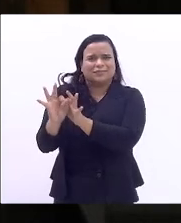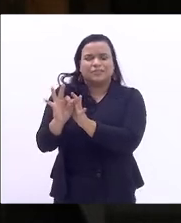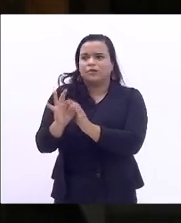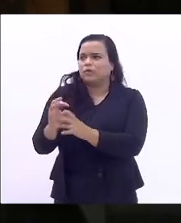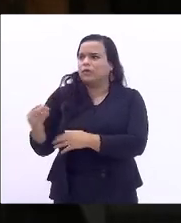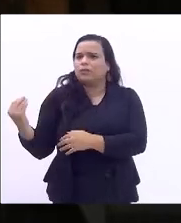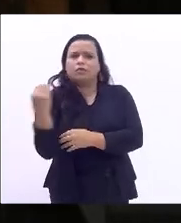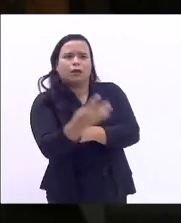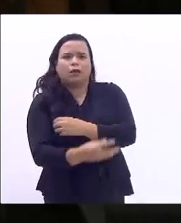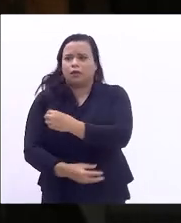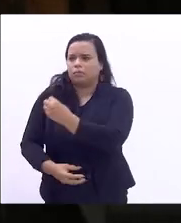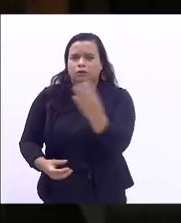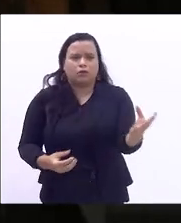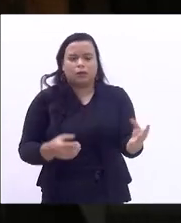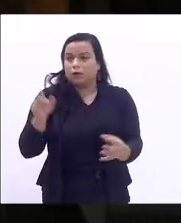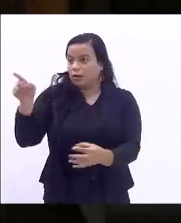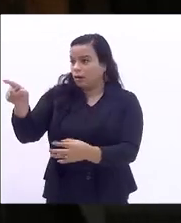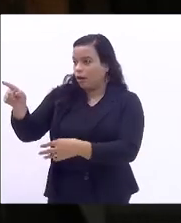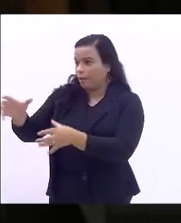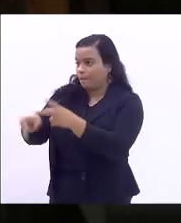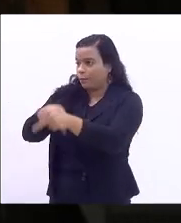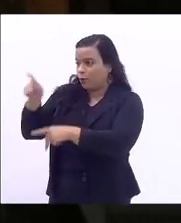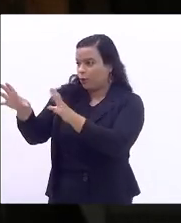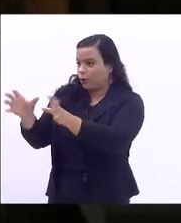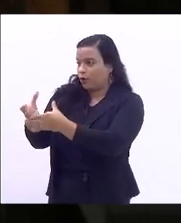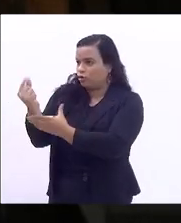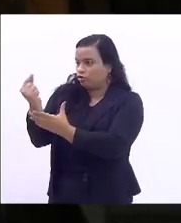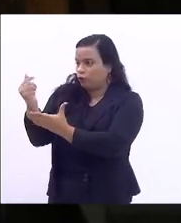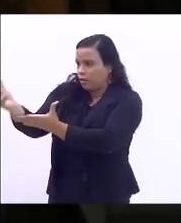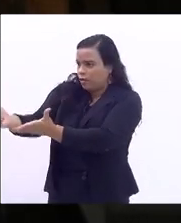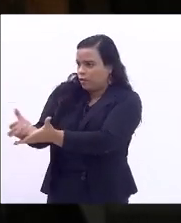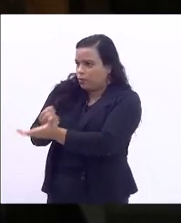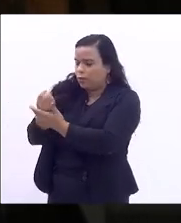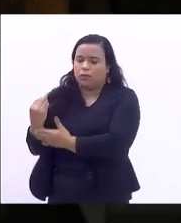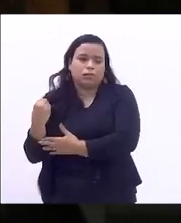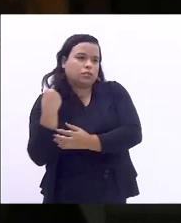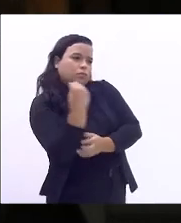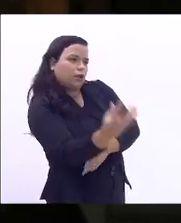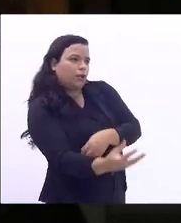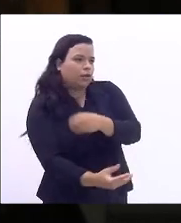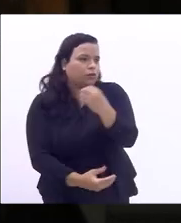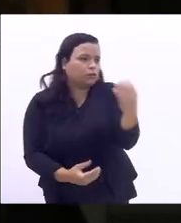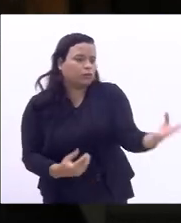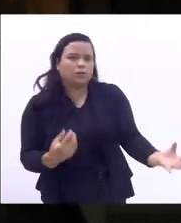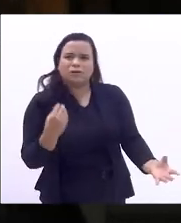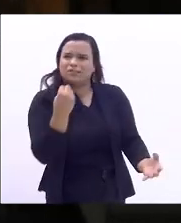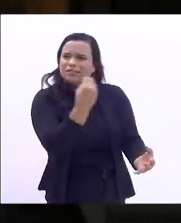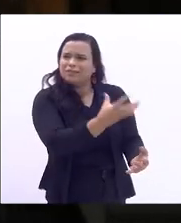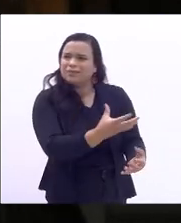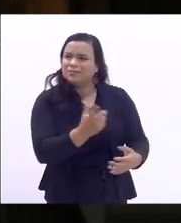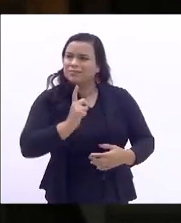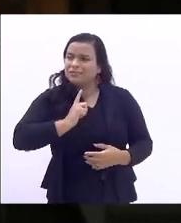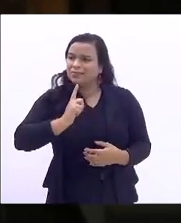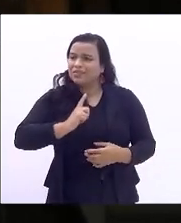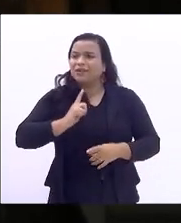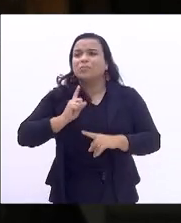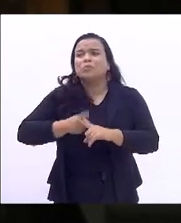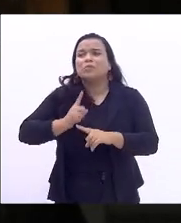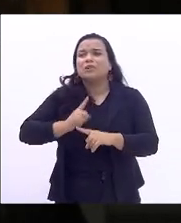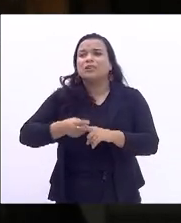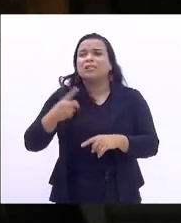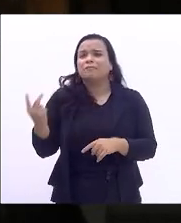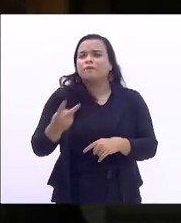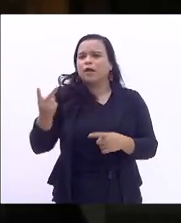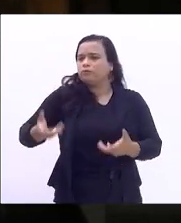Tira dinheiro do povo e da esse dinheiro para os acionistas porque eu não se para de